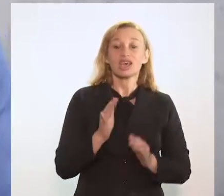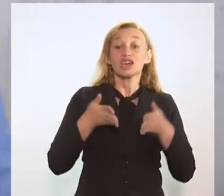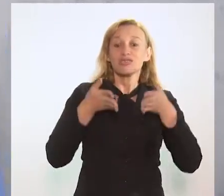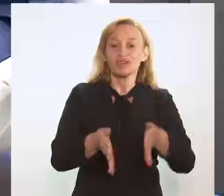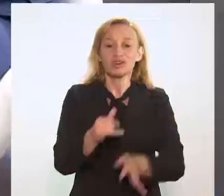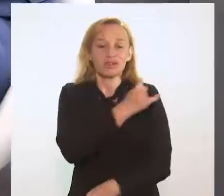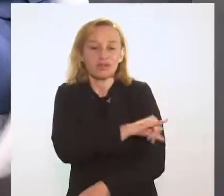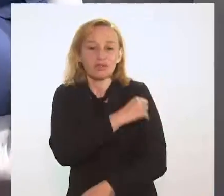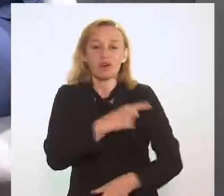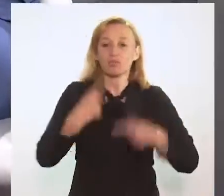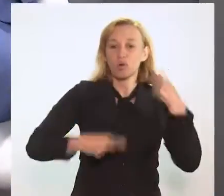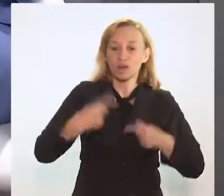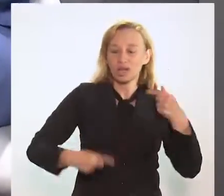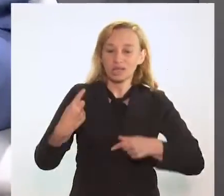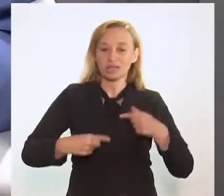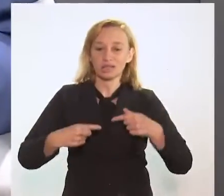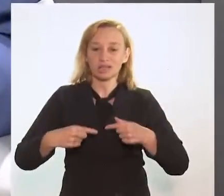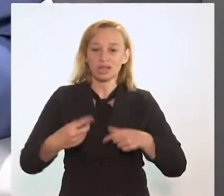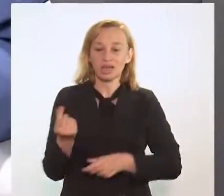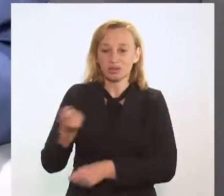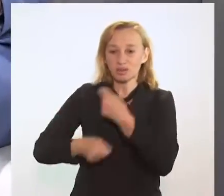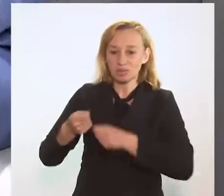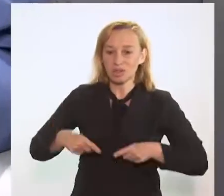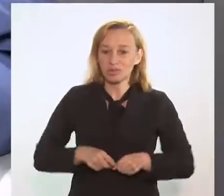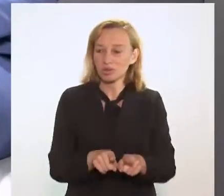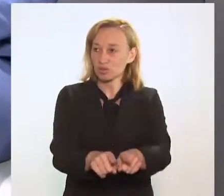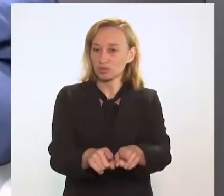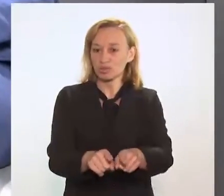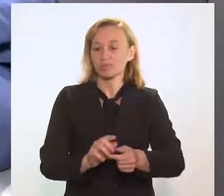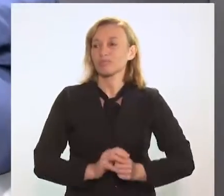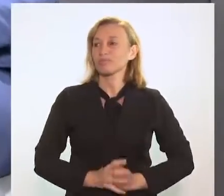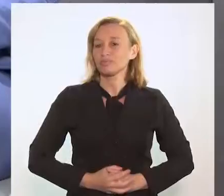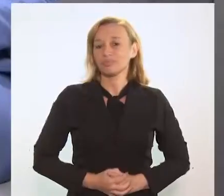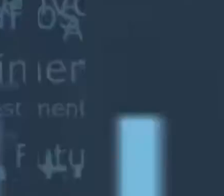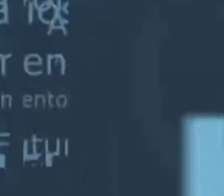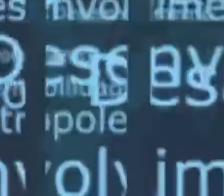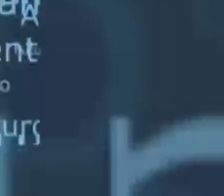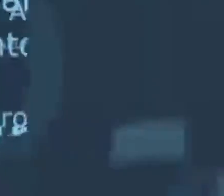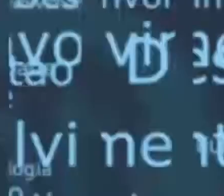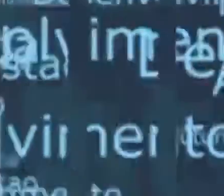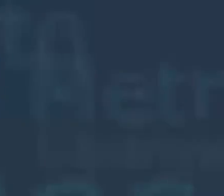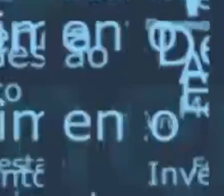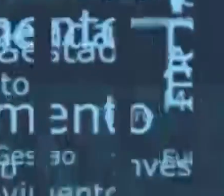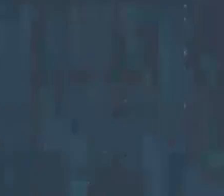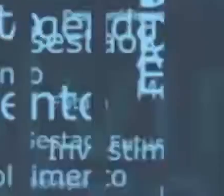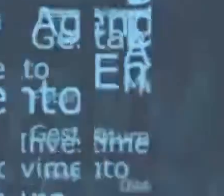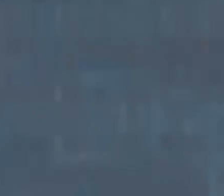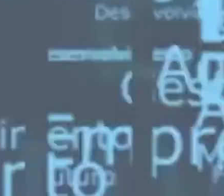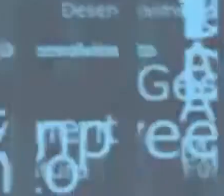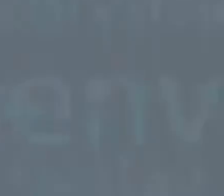próximo bloco, você não sai daí. Rio em Foco aqui, política e economia caminham juntas.